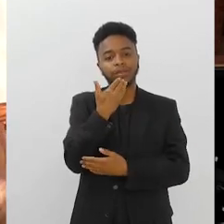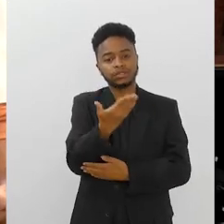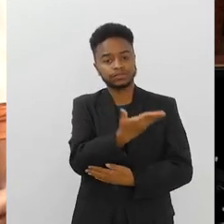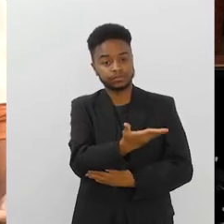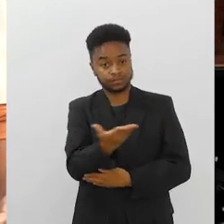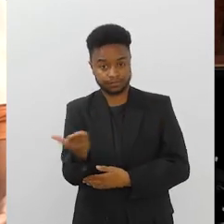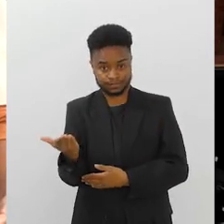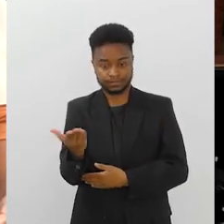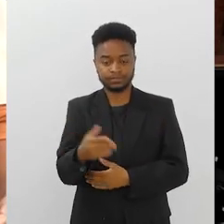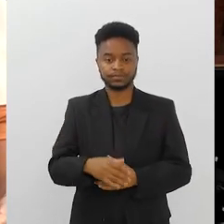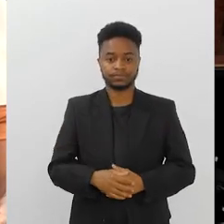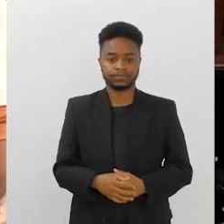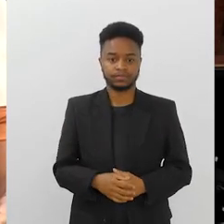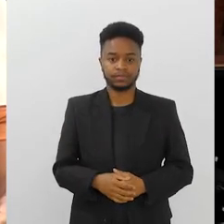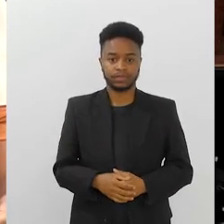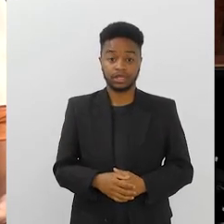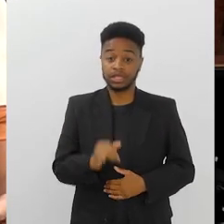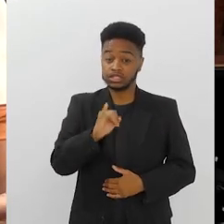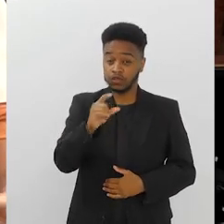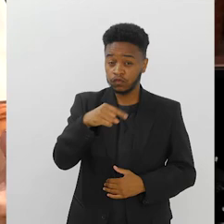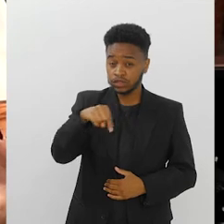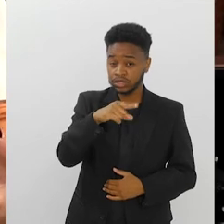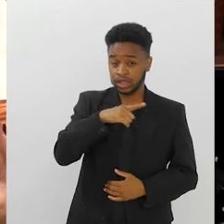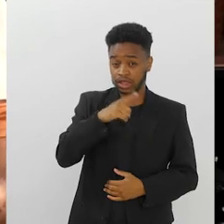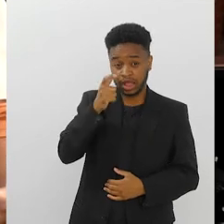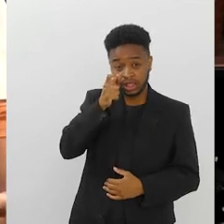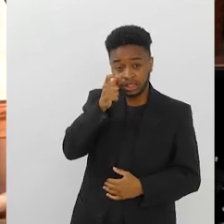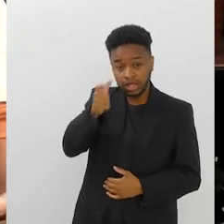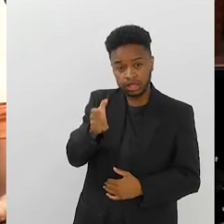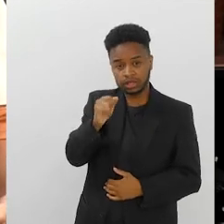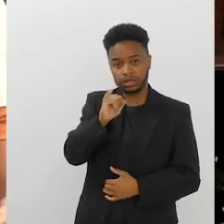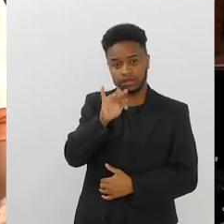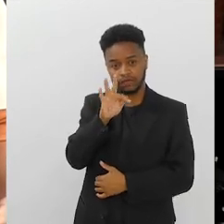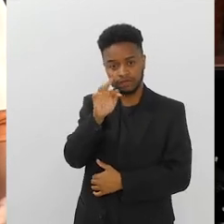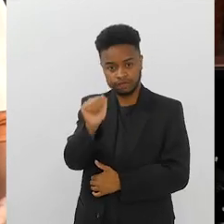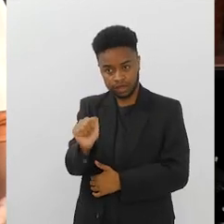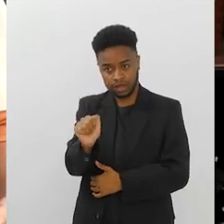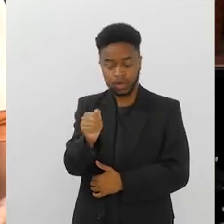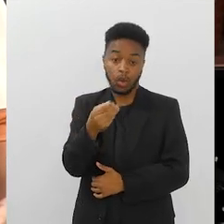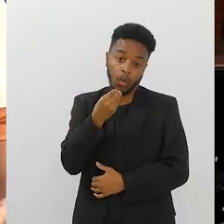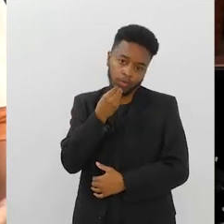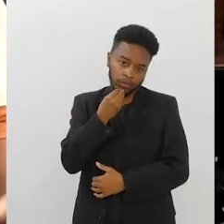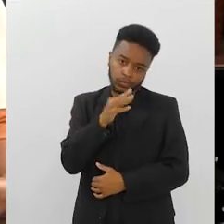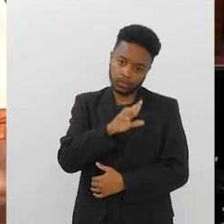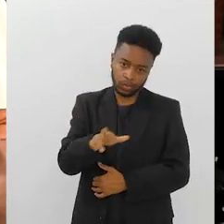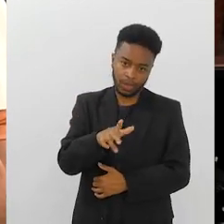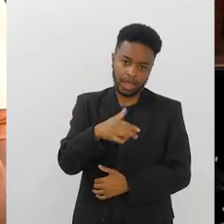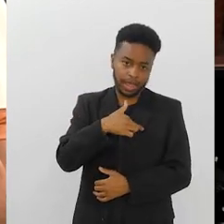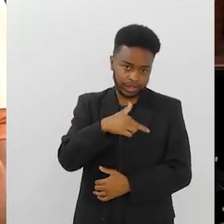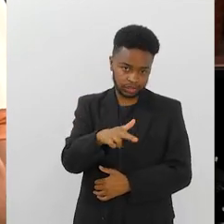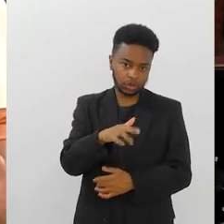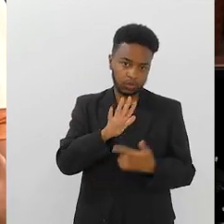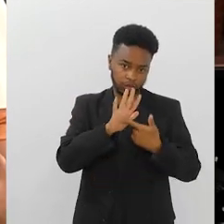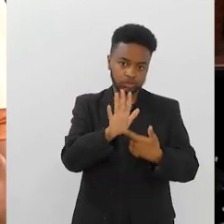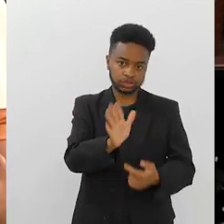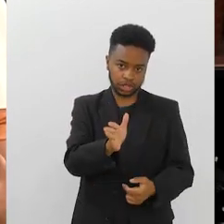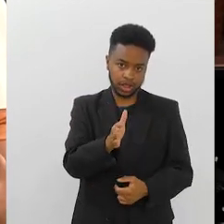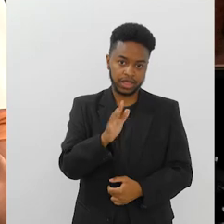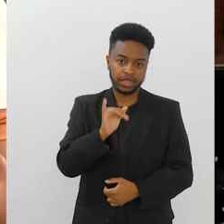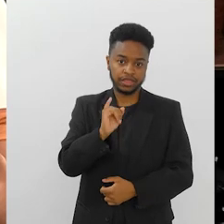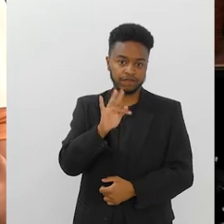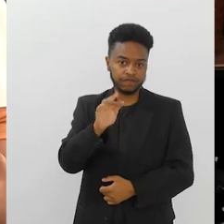eu gostaria de fazer um pedido a vocês vocês que se interessam por ifá já ficou Claro que ela não é uma